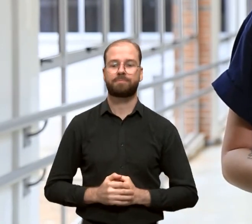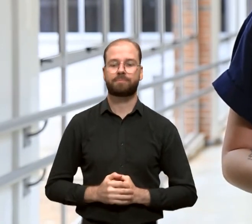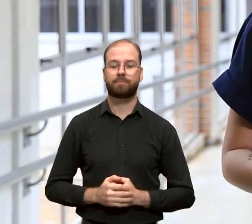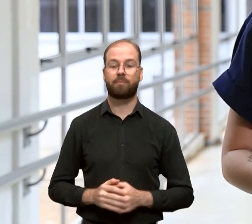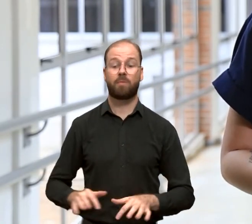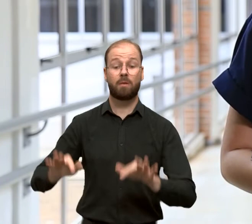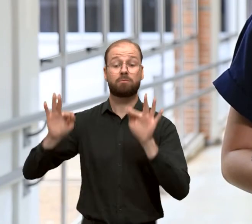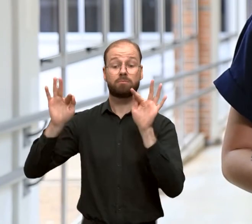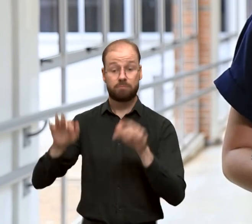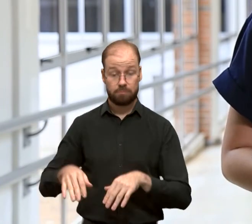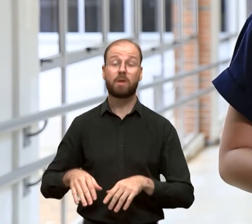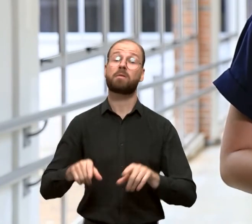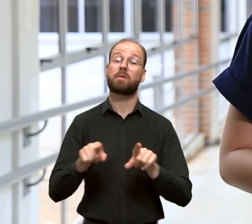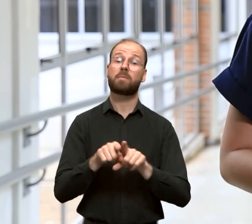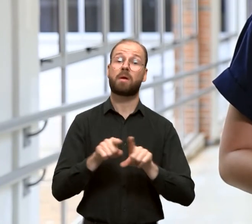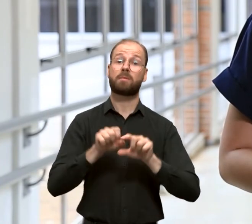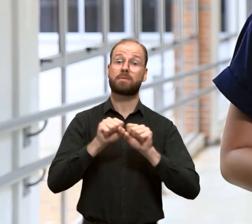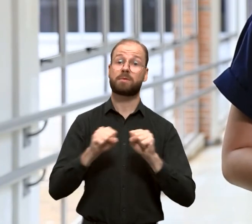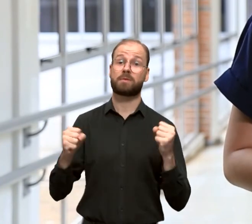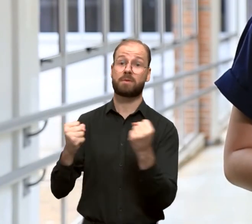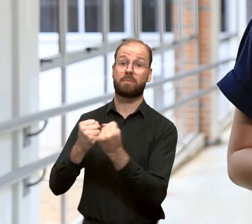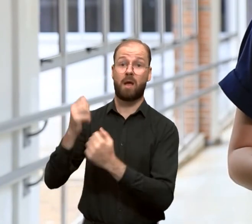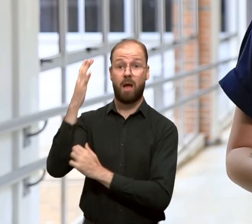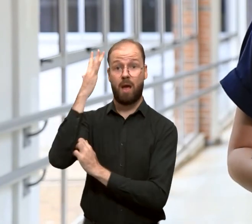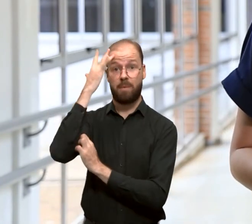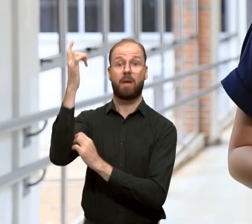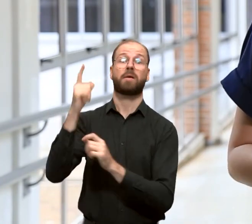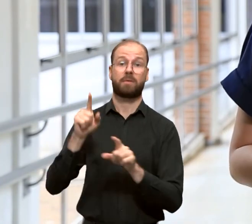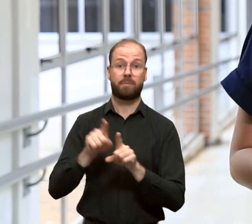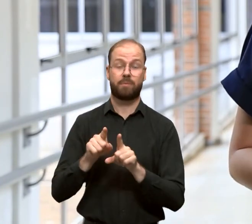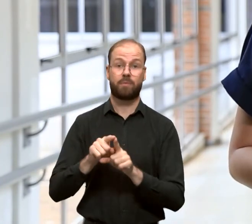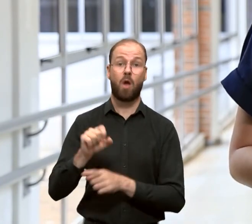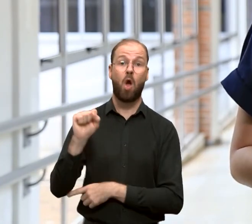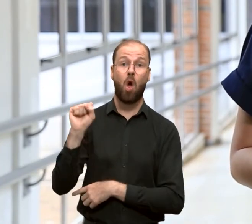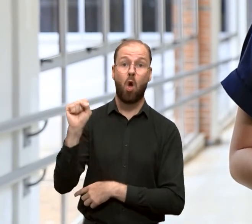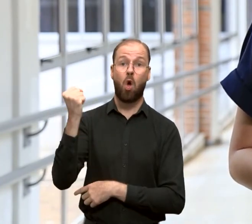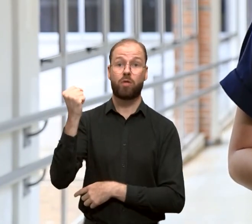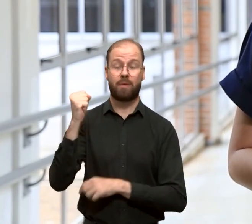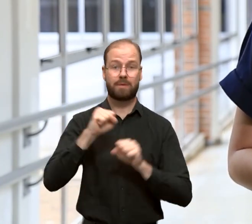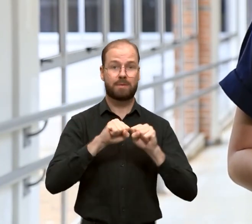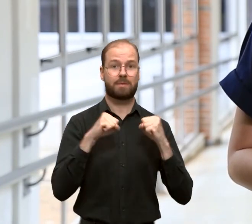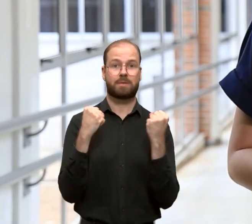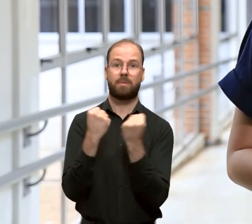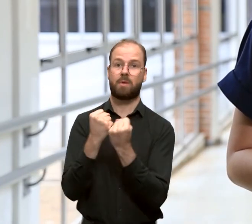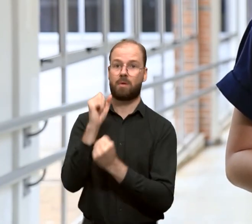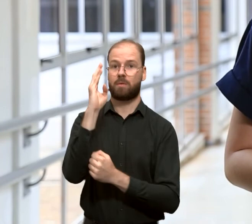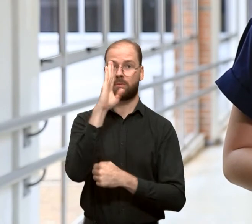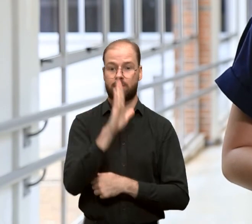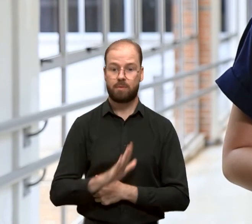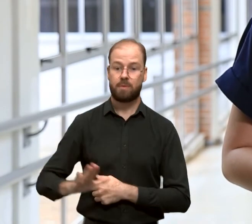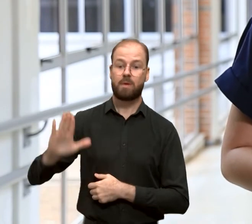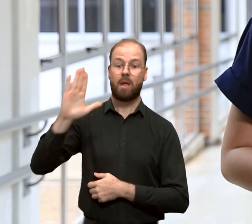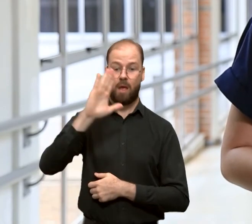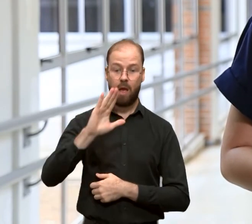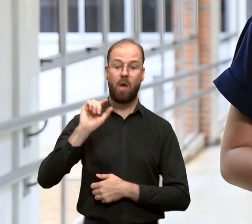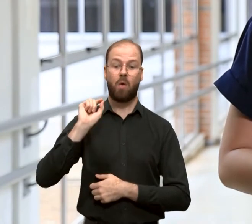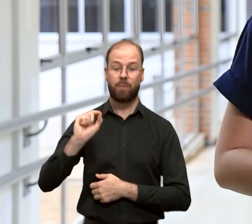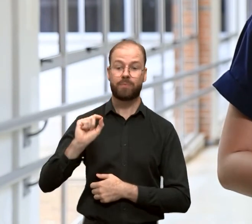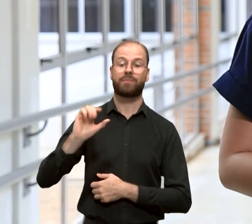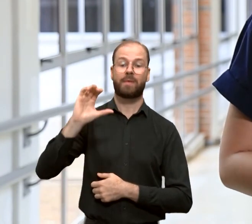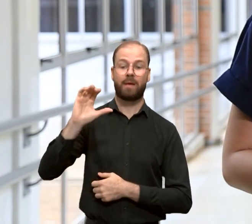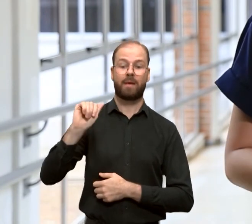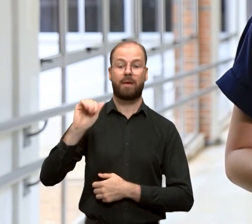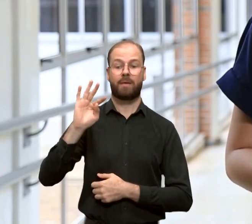Encerro com um seminário também amanhã. Ocorre o 8º Seminário Nacional de Cátedras Sérgio Vieira